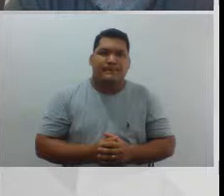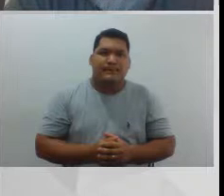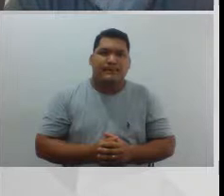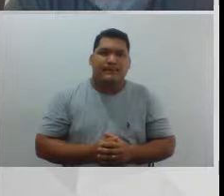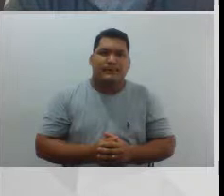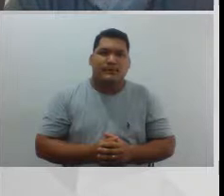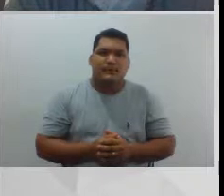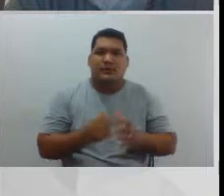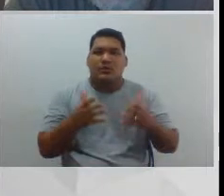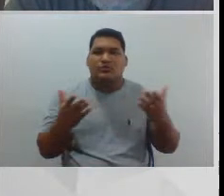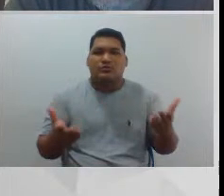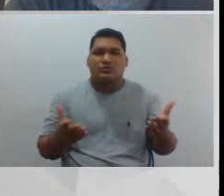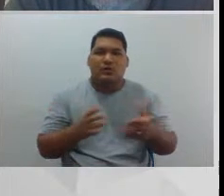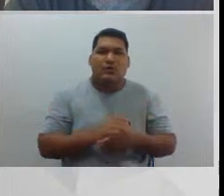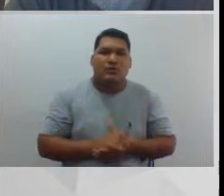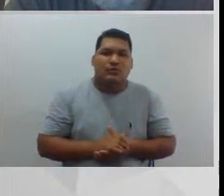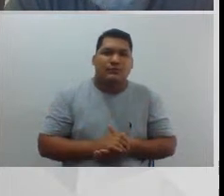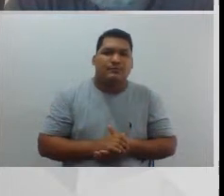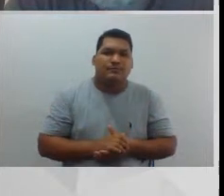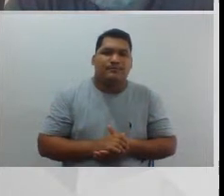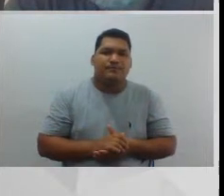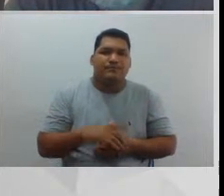Então, eu tenho já